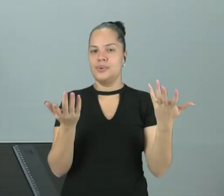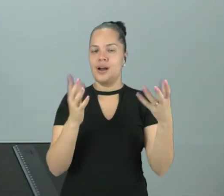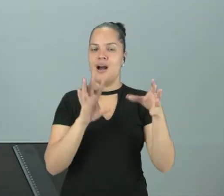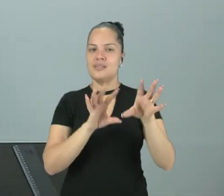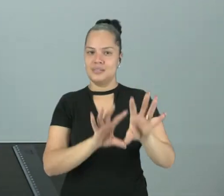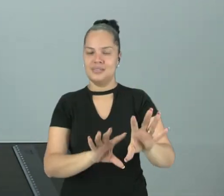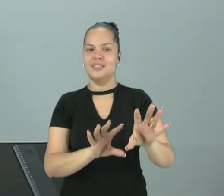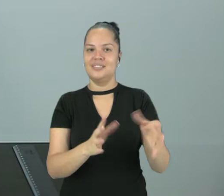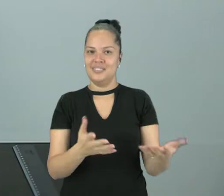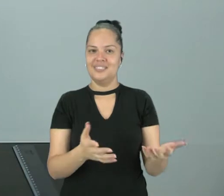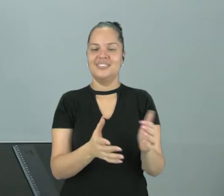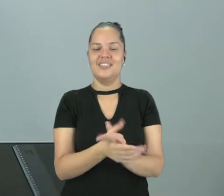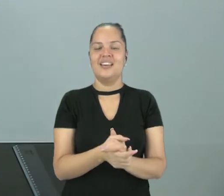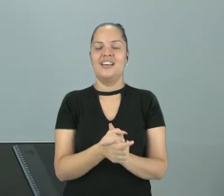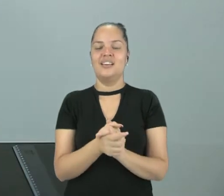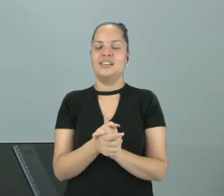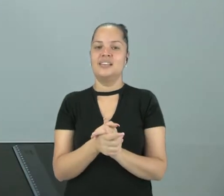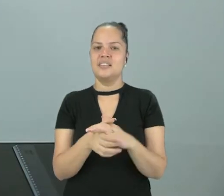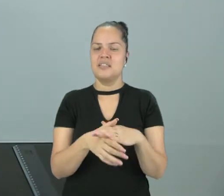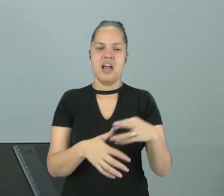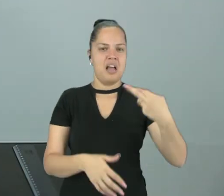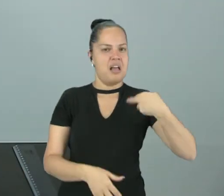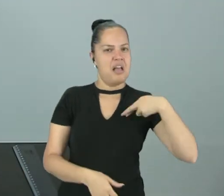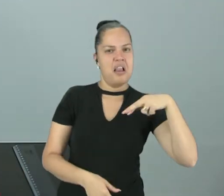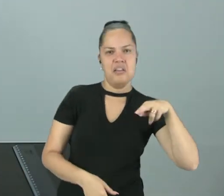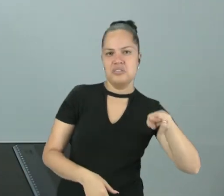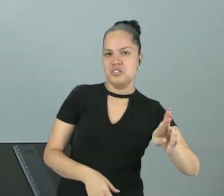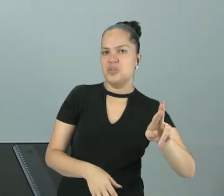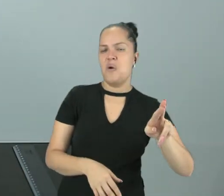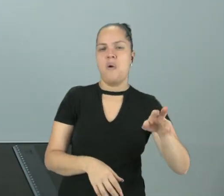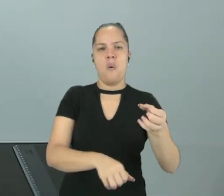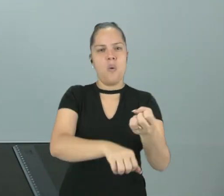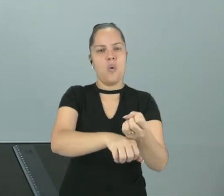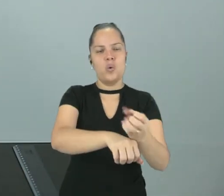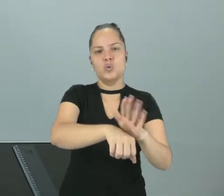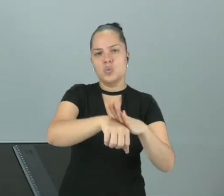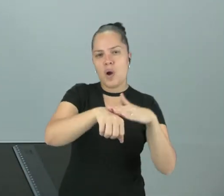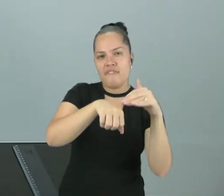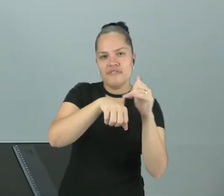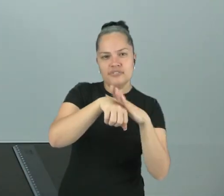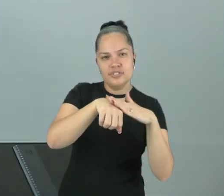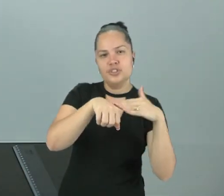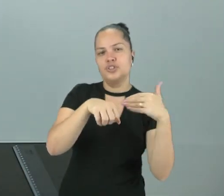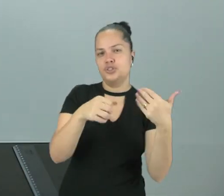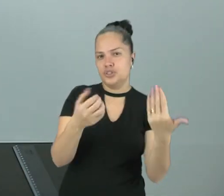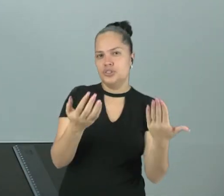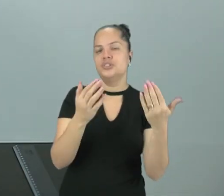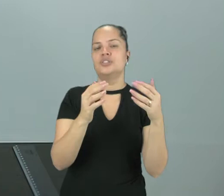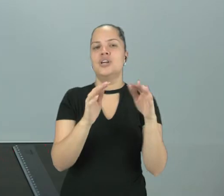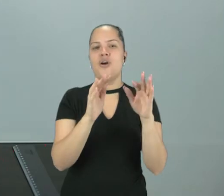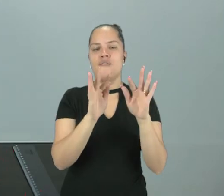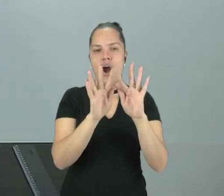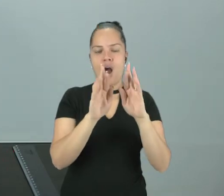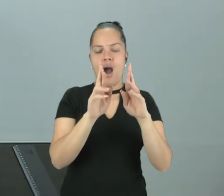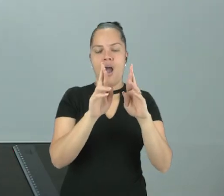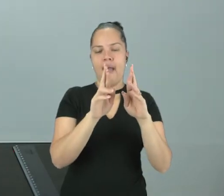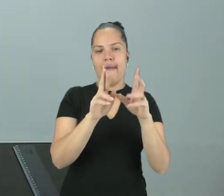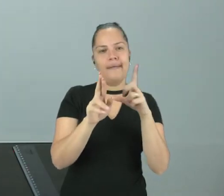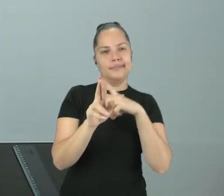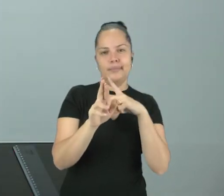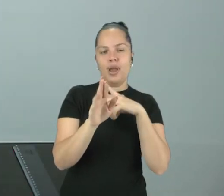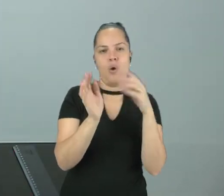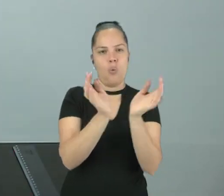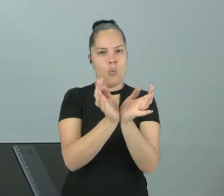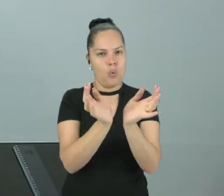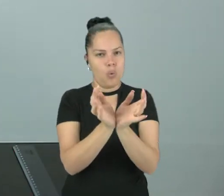prol ou seja religioso ou seja afetivo né para você reunir a gari a